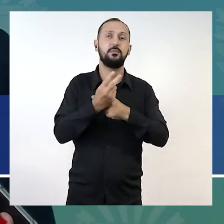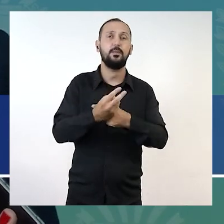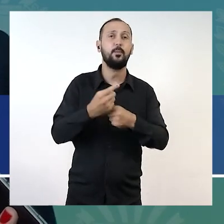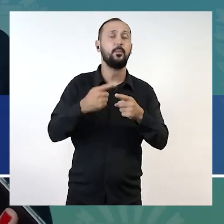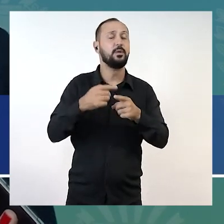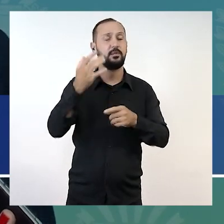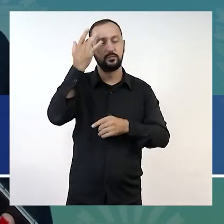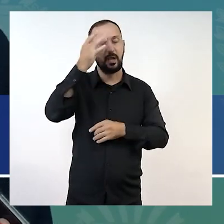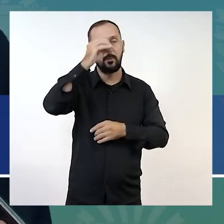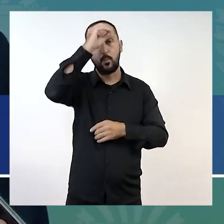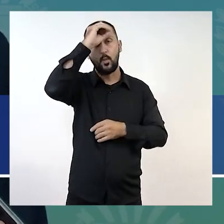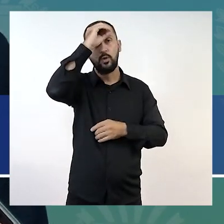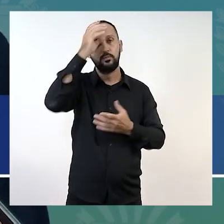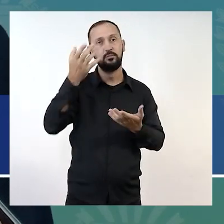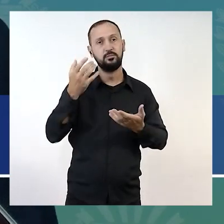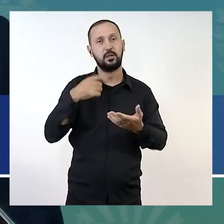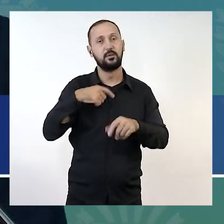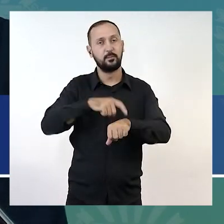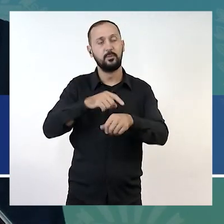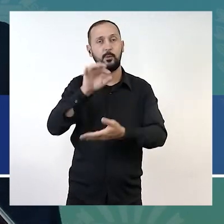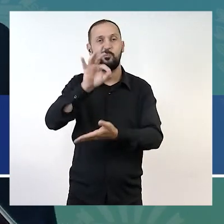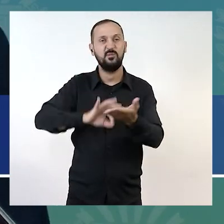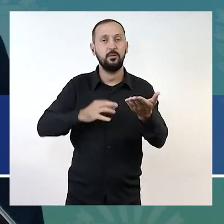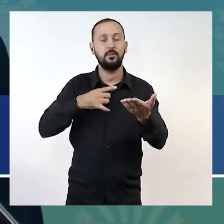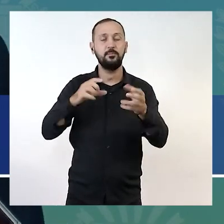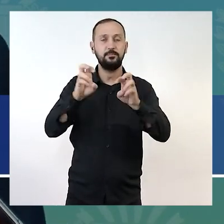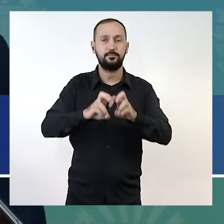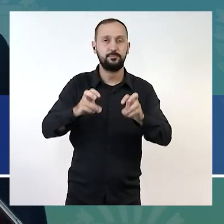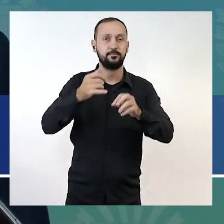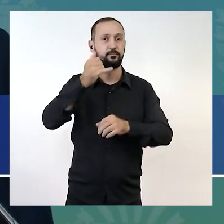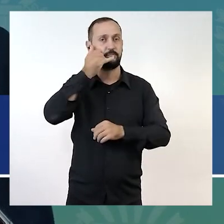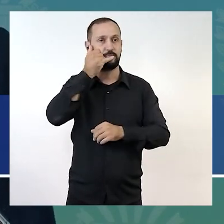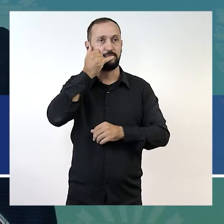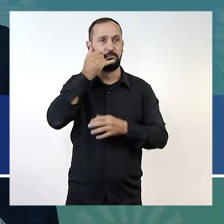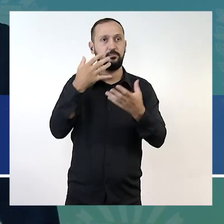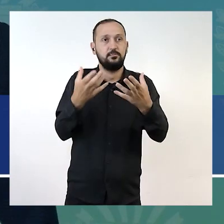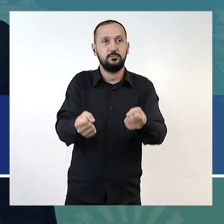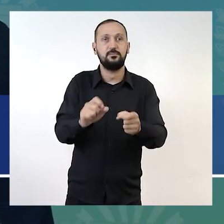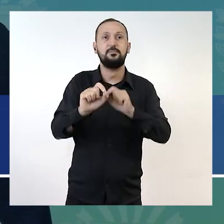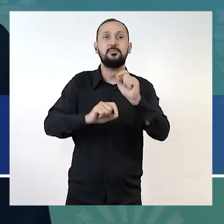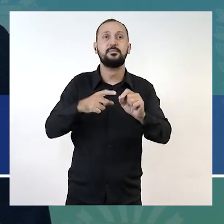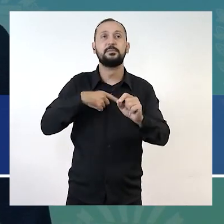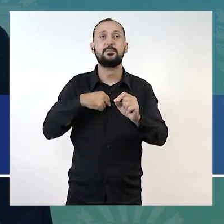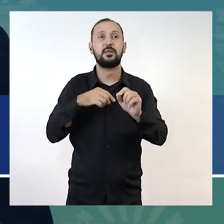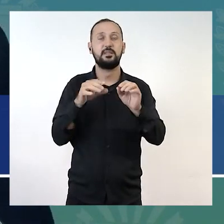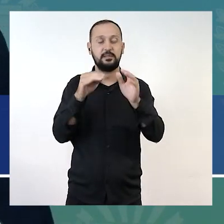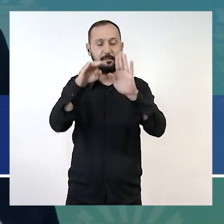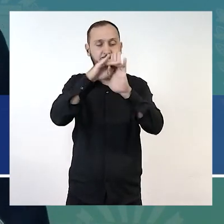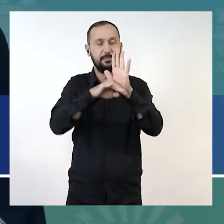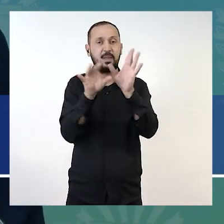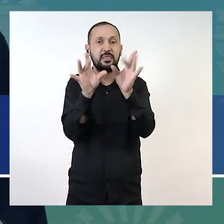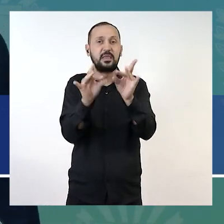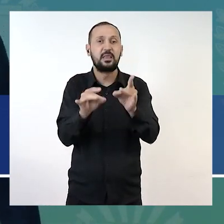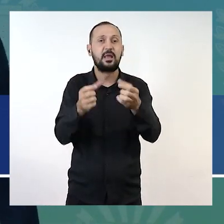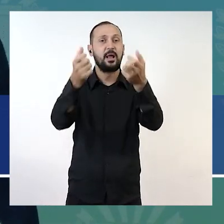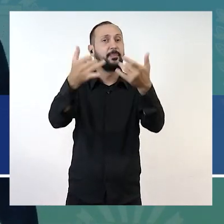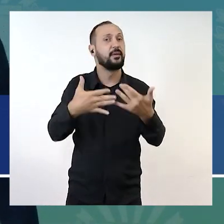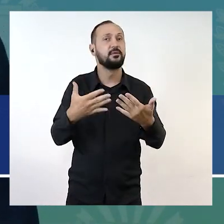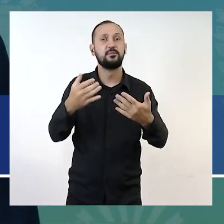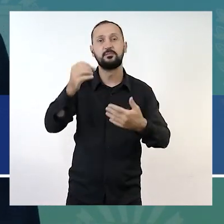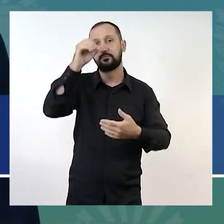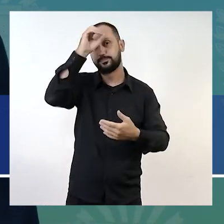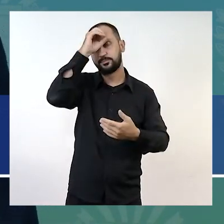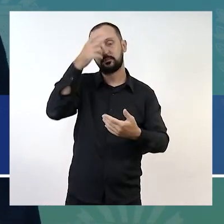tem muita noção, quando assinam um contrato por meio eletrônico ou por telefone, do que as cláusulas estão